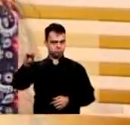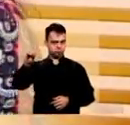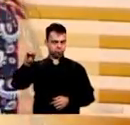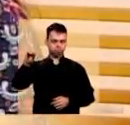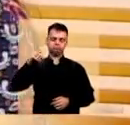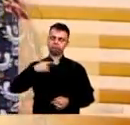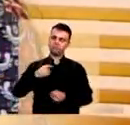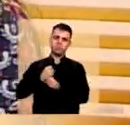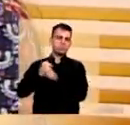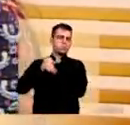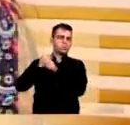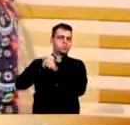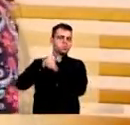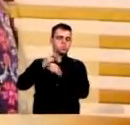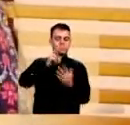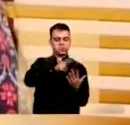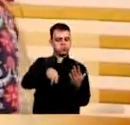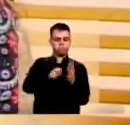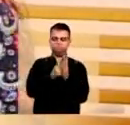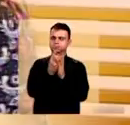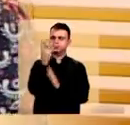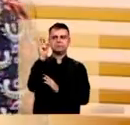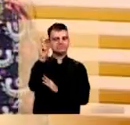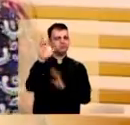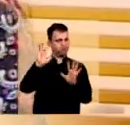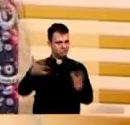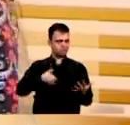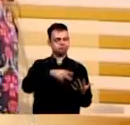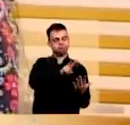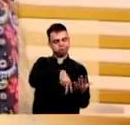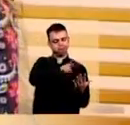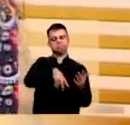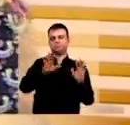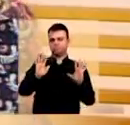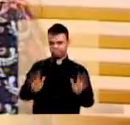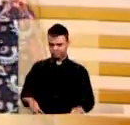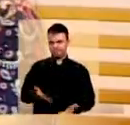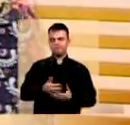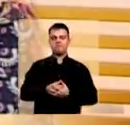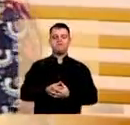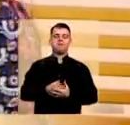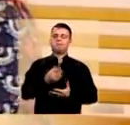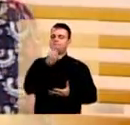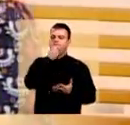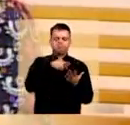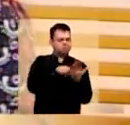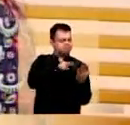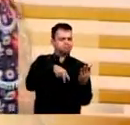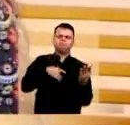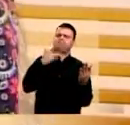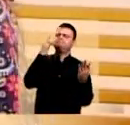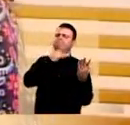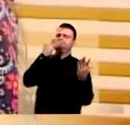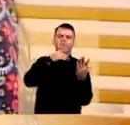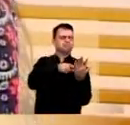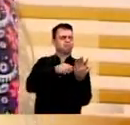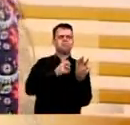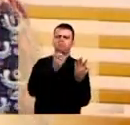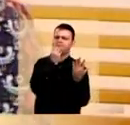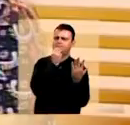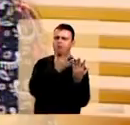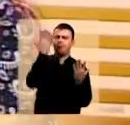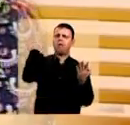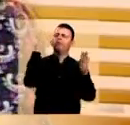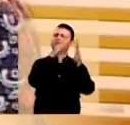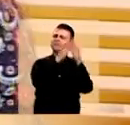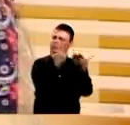Me acompanha esse livro, eu acho que eu já li ele mais de 5 vezes, porque ele é uma delícia, né? E realmente, quando a gente